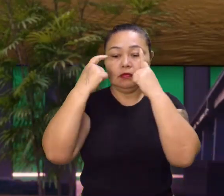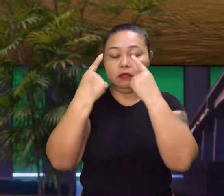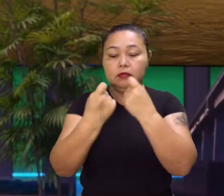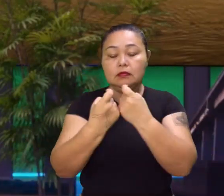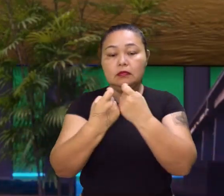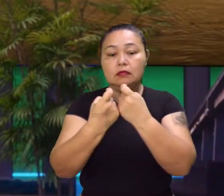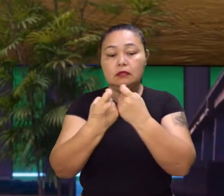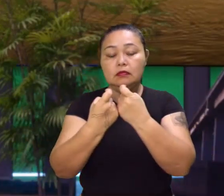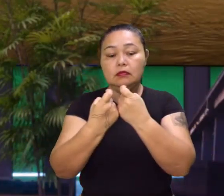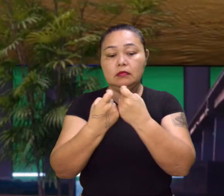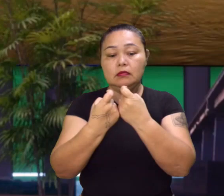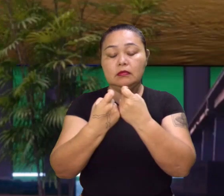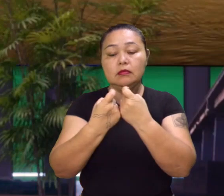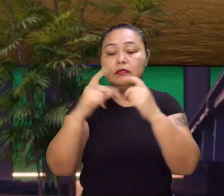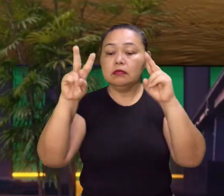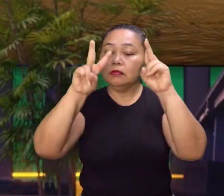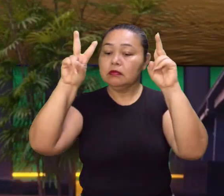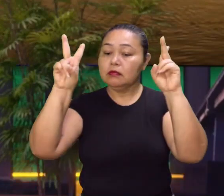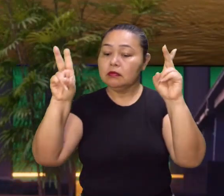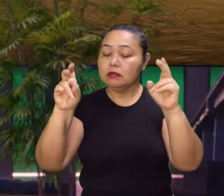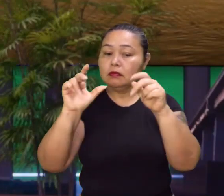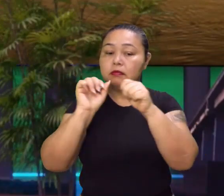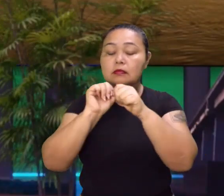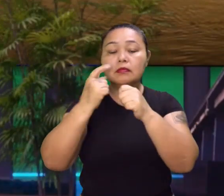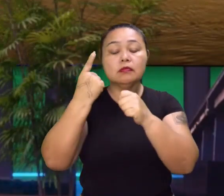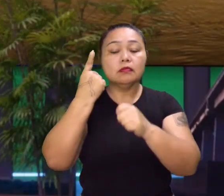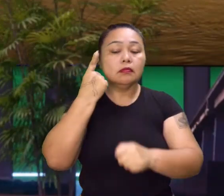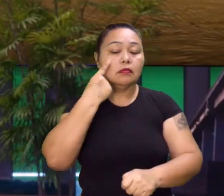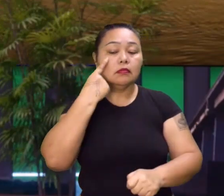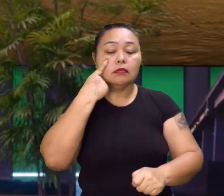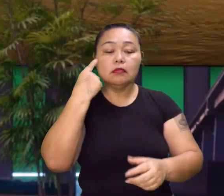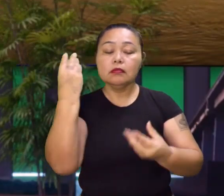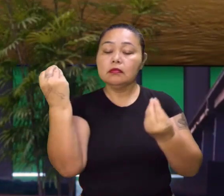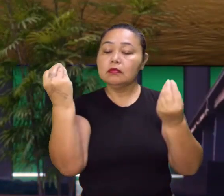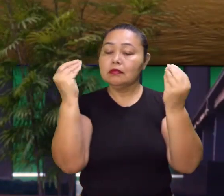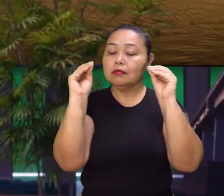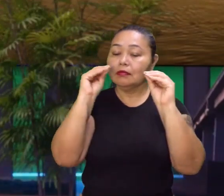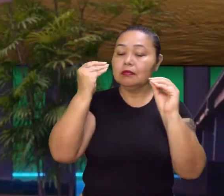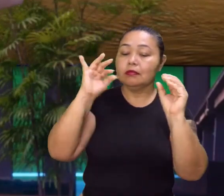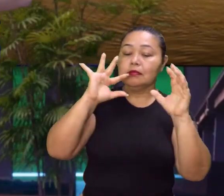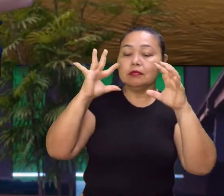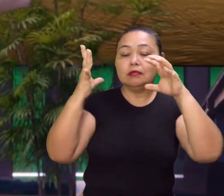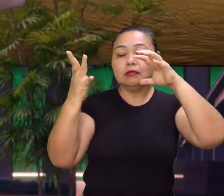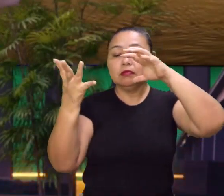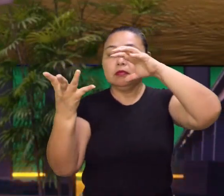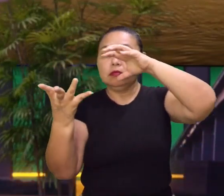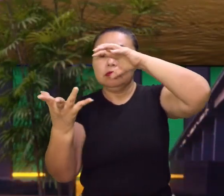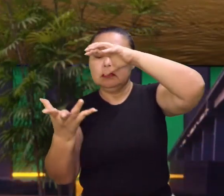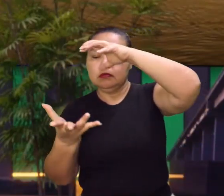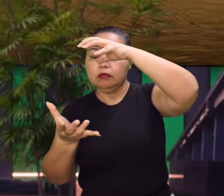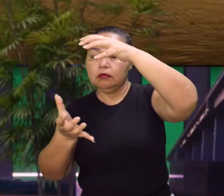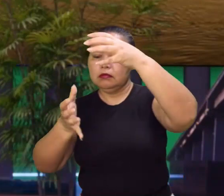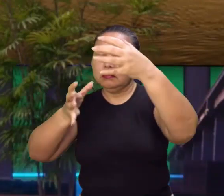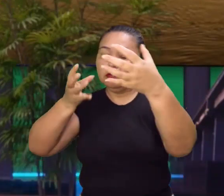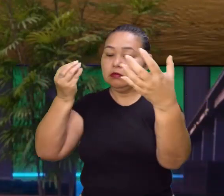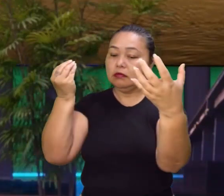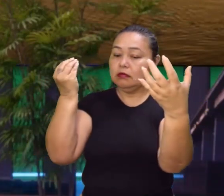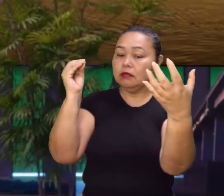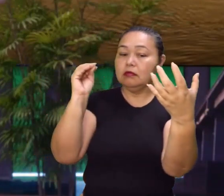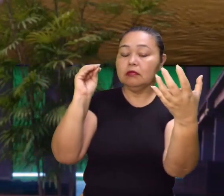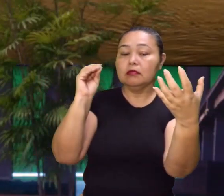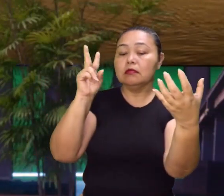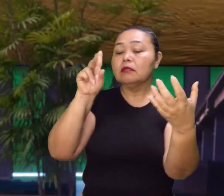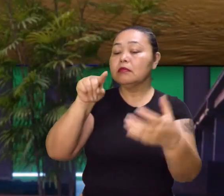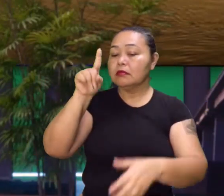interessante essa abordagem ali de ter visto a formação do planeta, né? Muito bem. A composição.